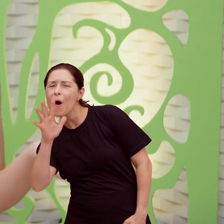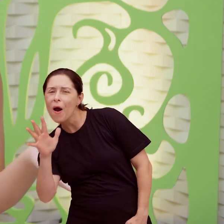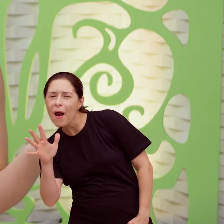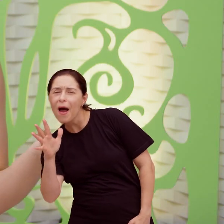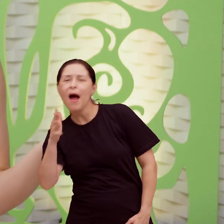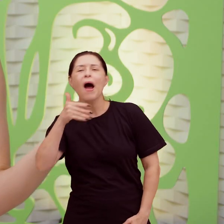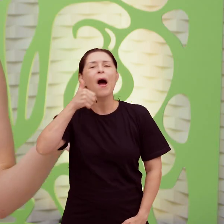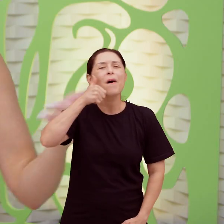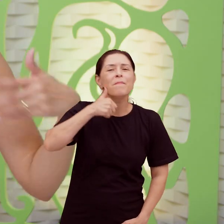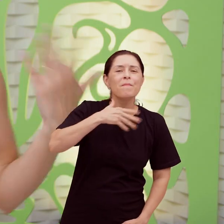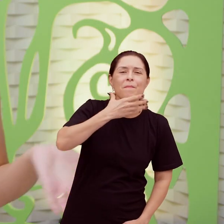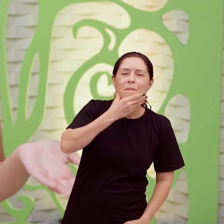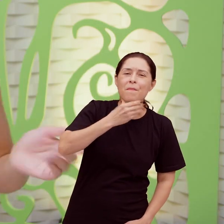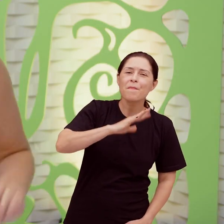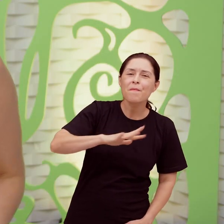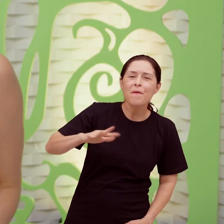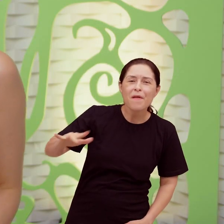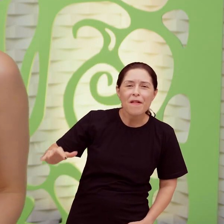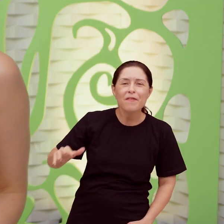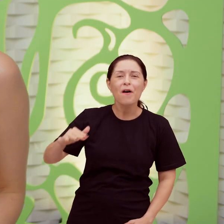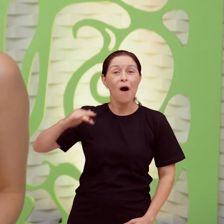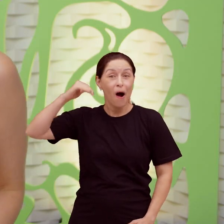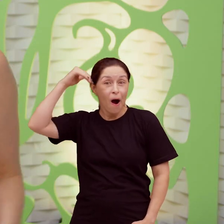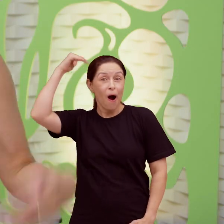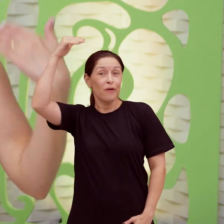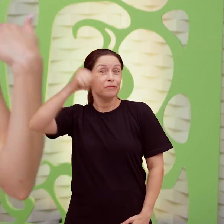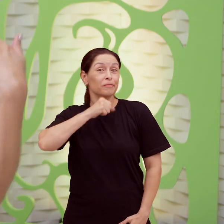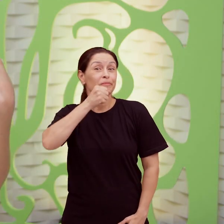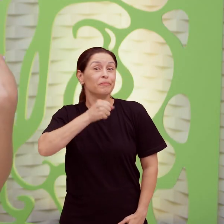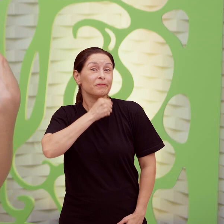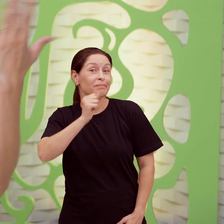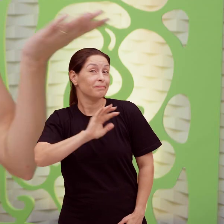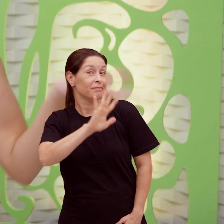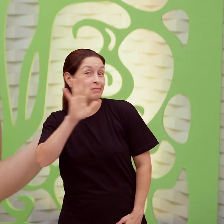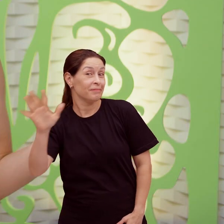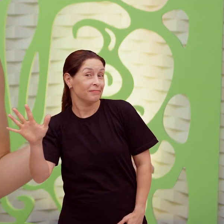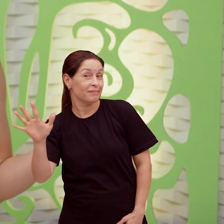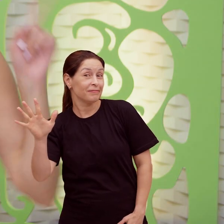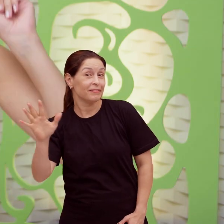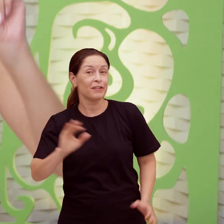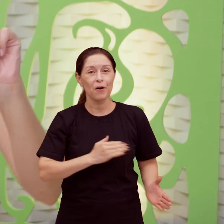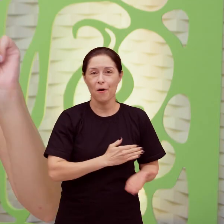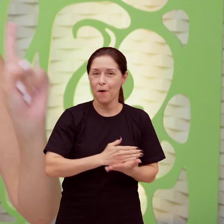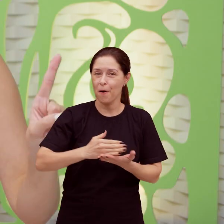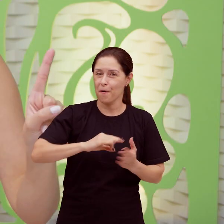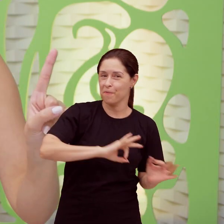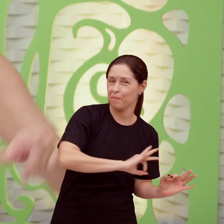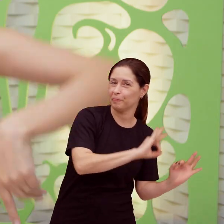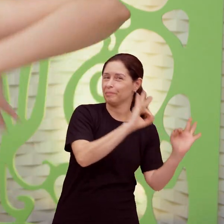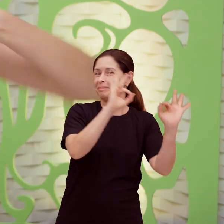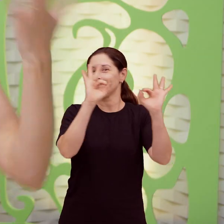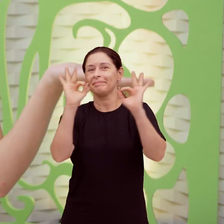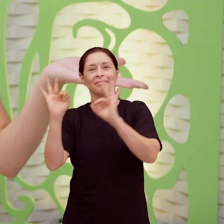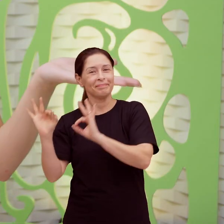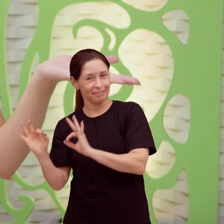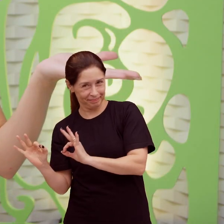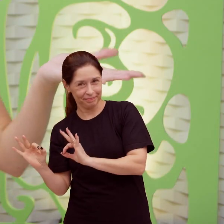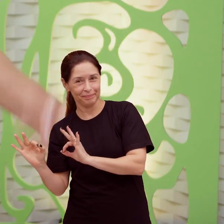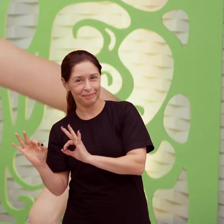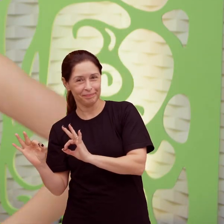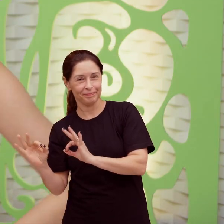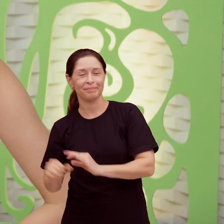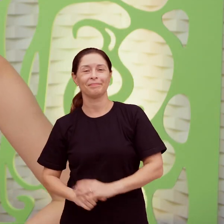Olá, meninos e meninas! Olá, adultos e velhinhos! Eu sou a Antonieta e está começando mais um Pinheirinhos